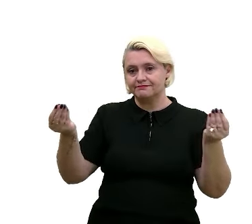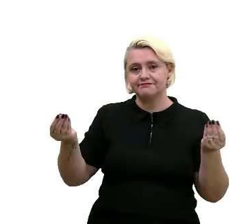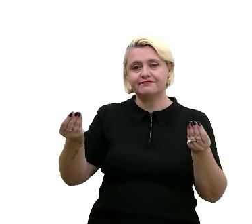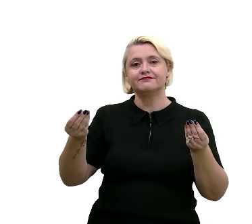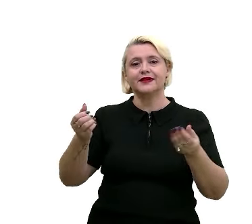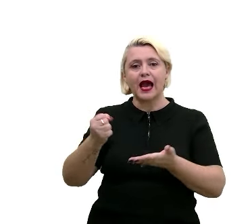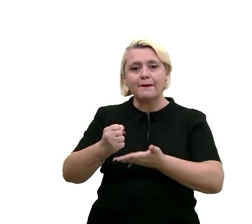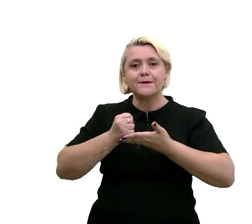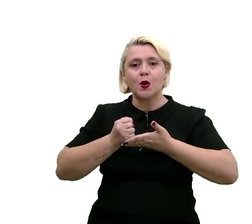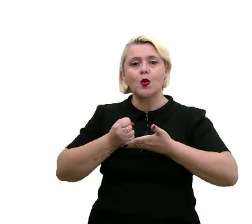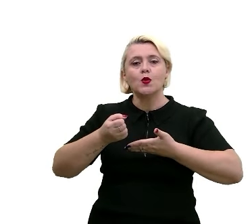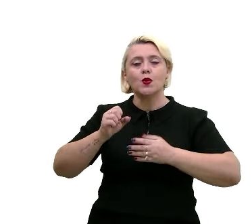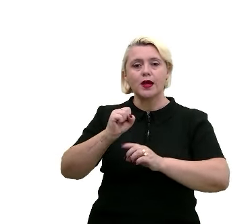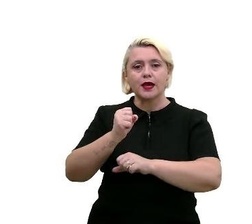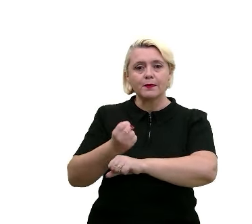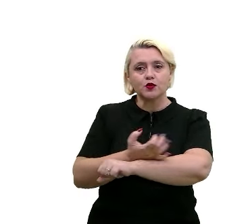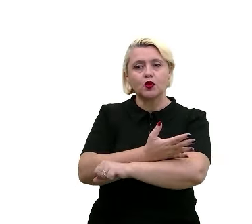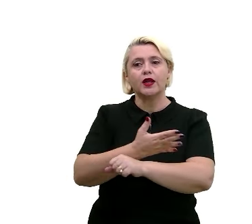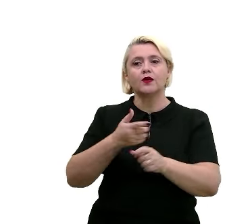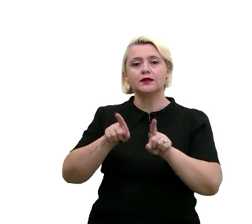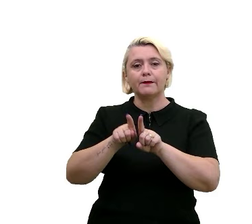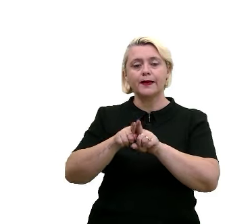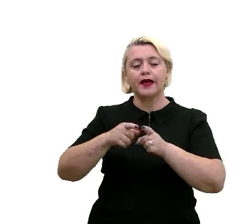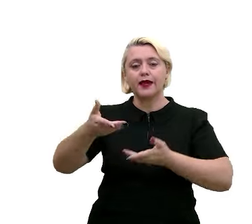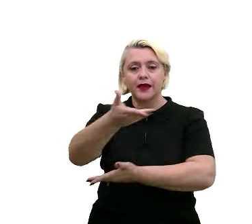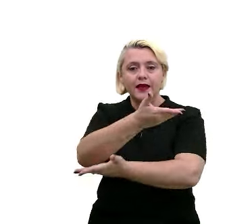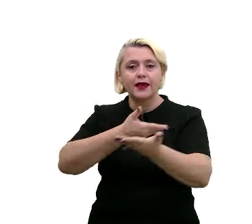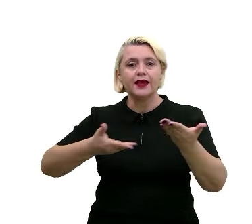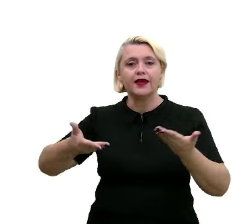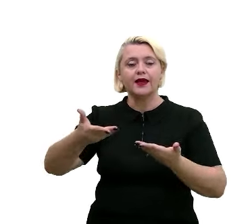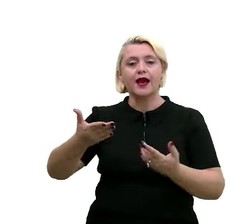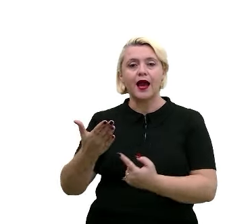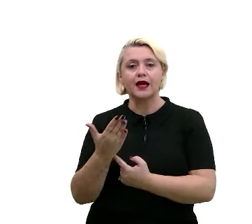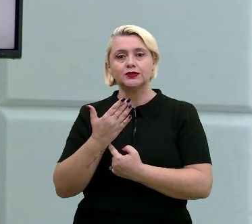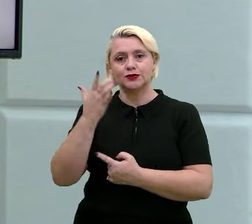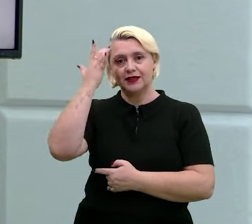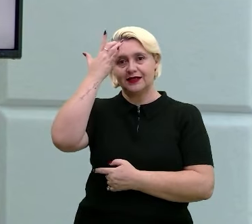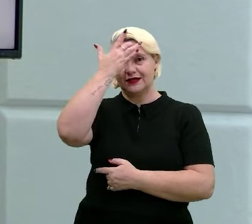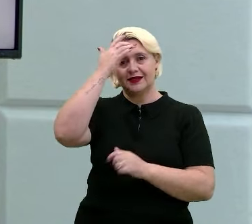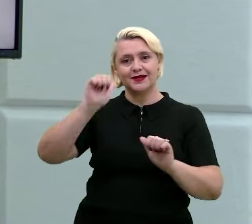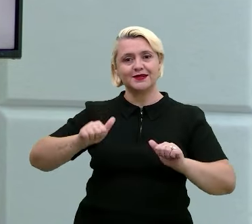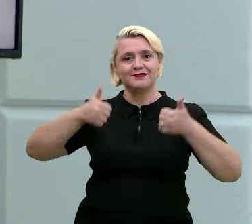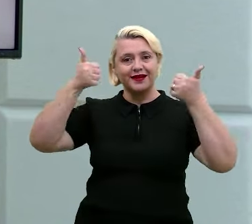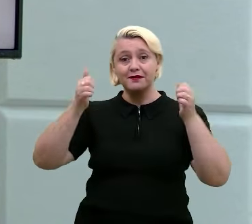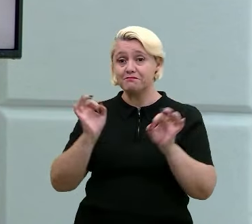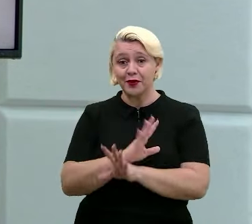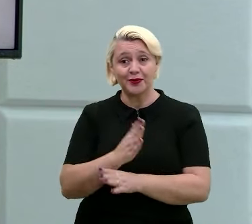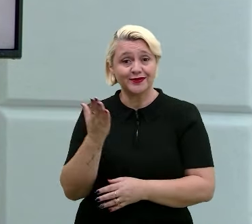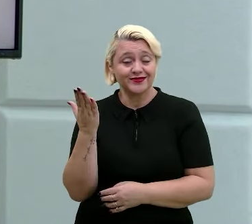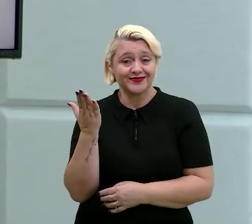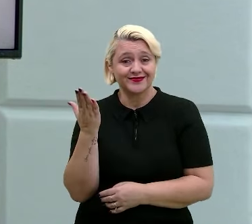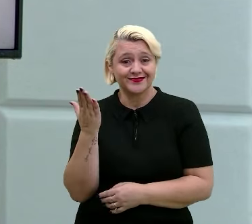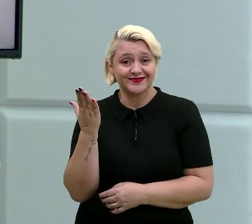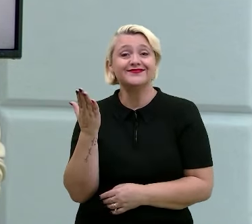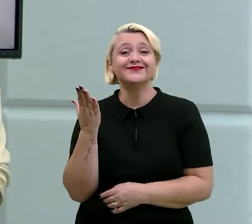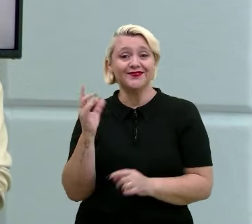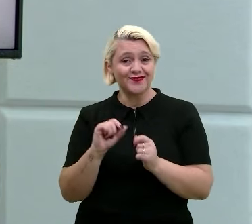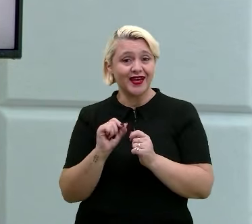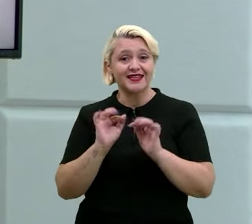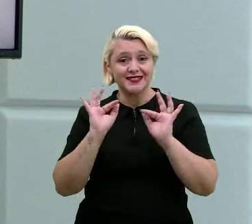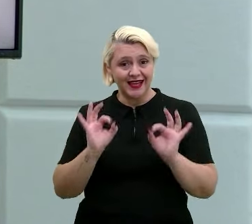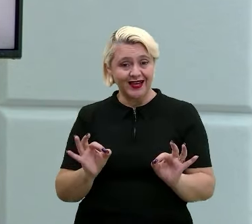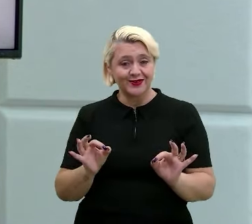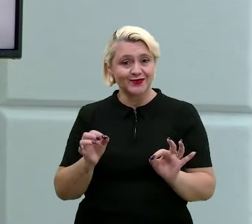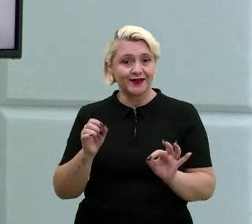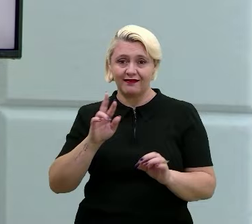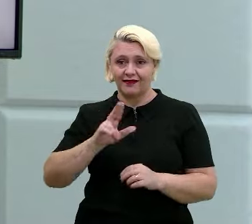e interação social, contribuindo para o bem-estar mental. Pronto, é isso. É isso que nós precisamos fazer. Viu?